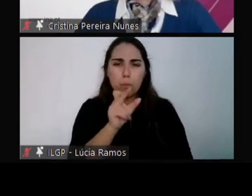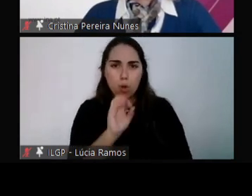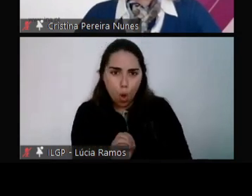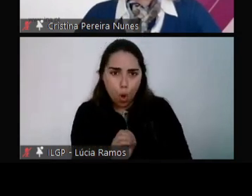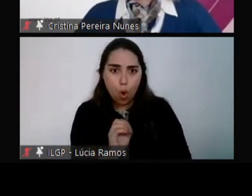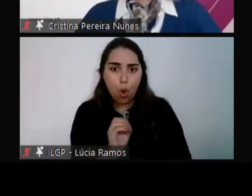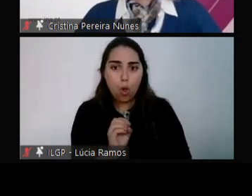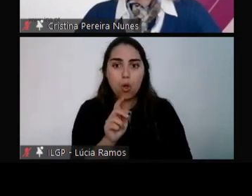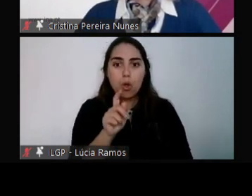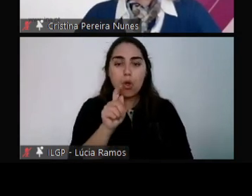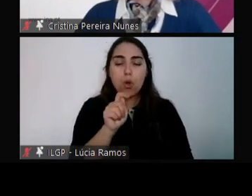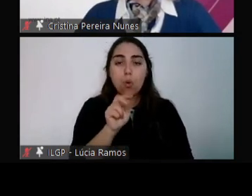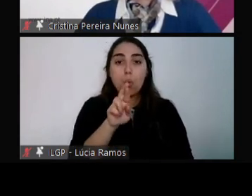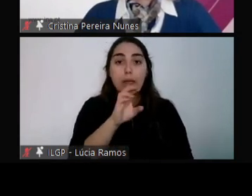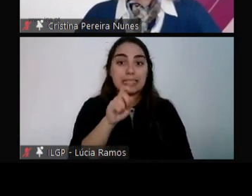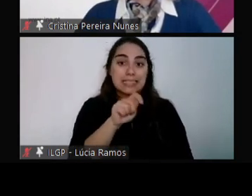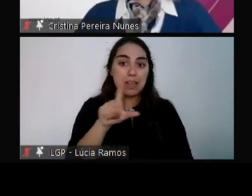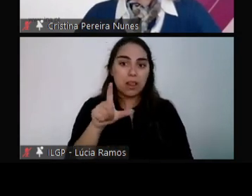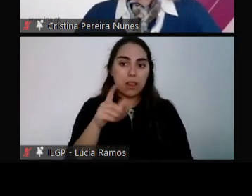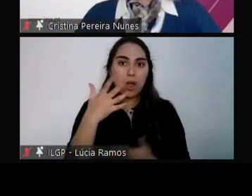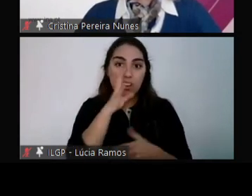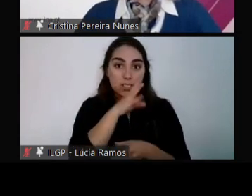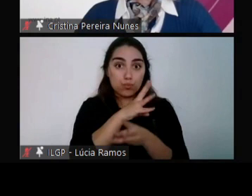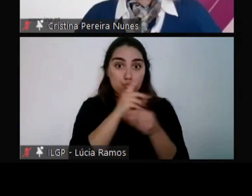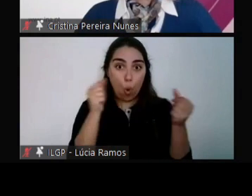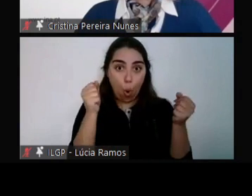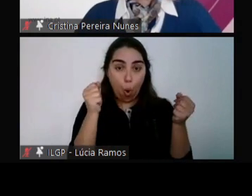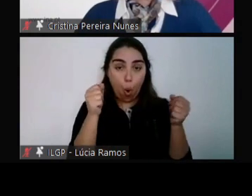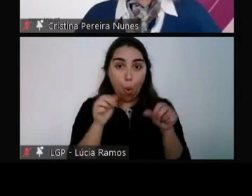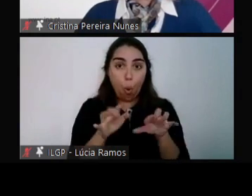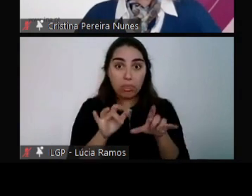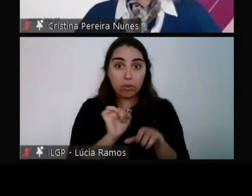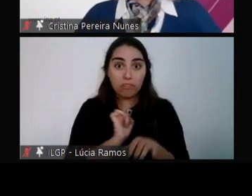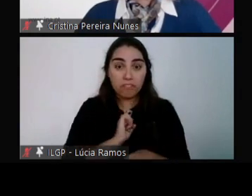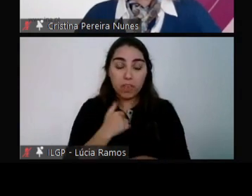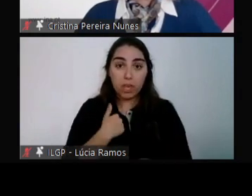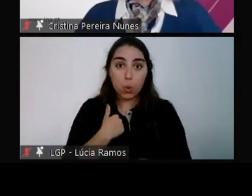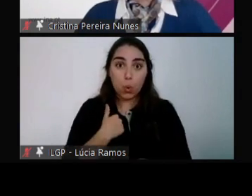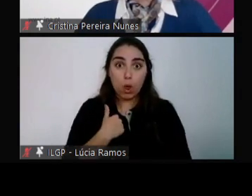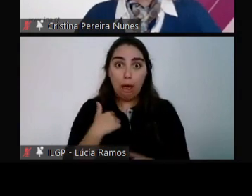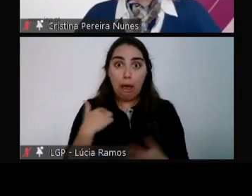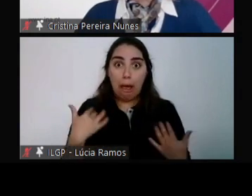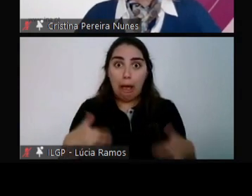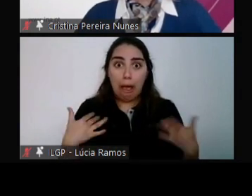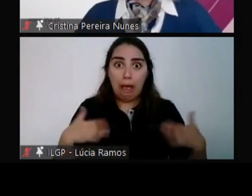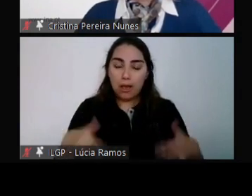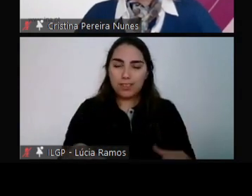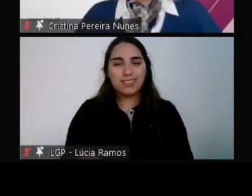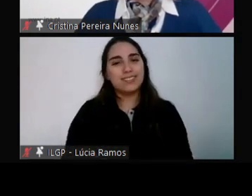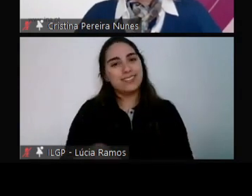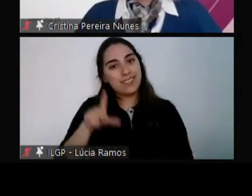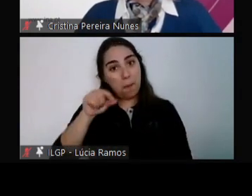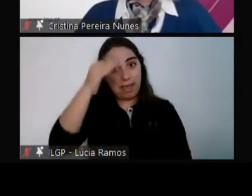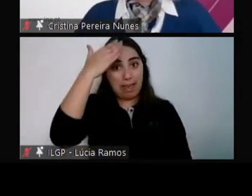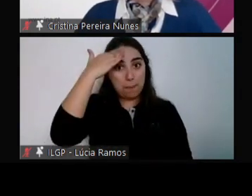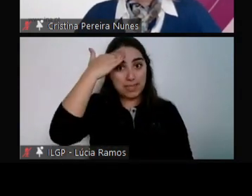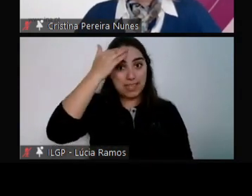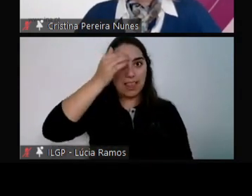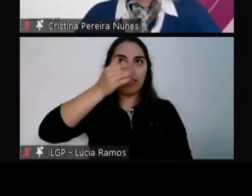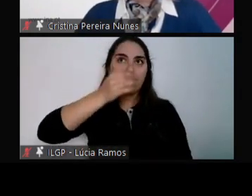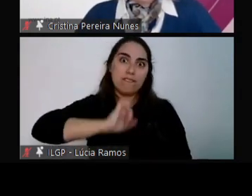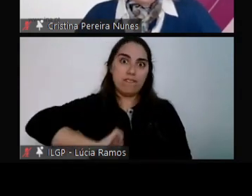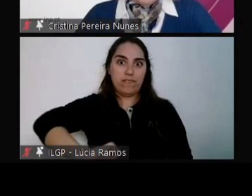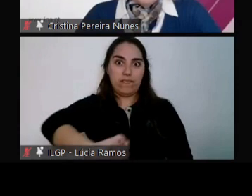dia acho que se desaparecesse do meu computador eu entrava em pânico, não é? E também a nossa capacidade de trabalhar com grandes dados. Hoje em dia